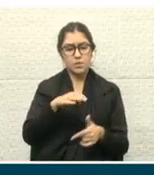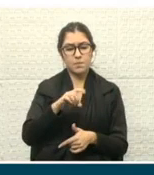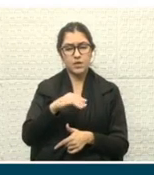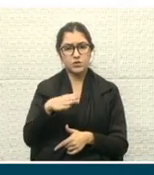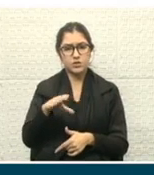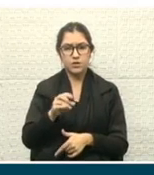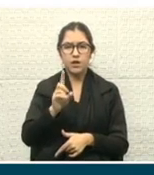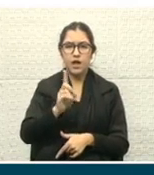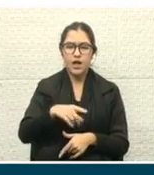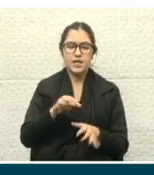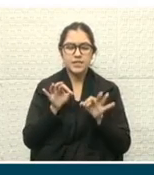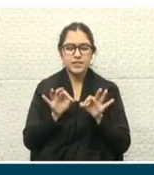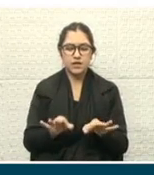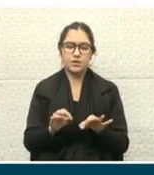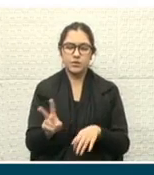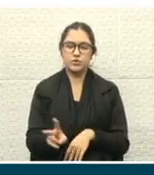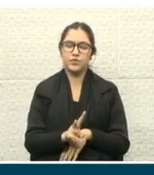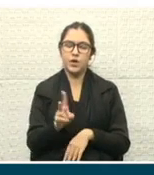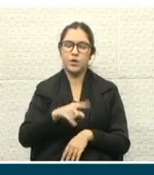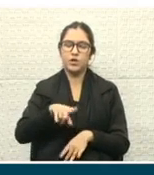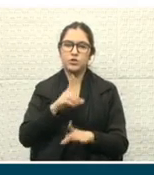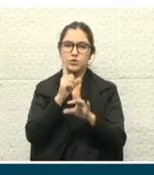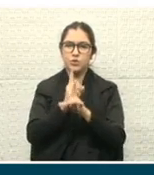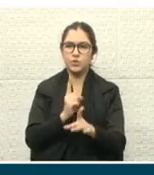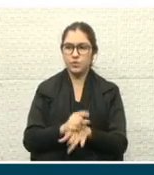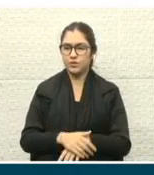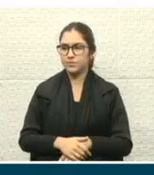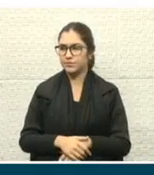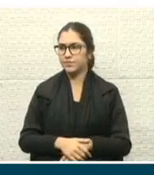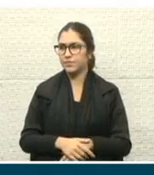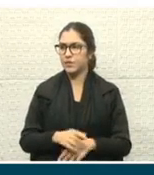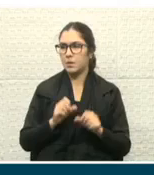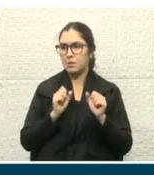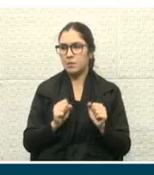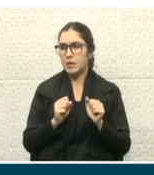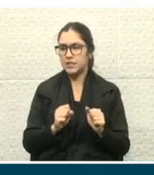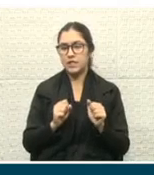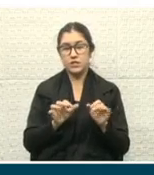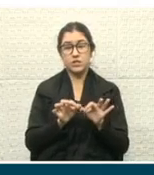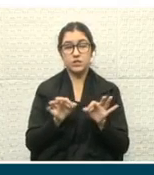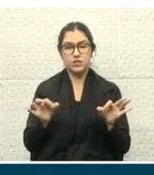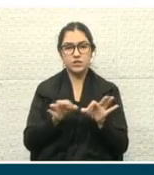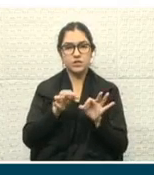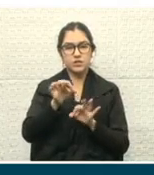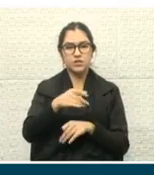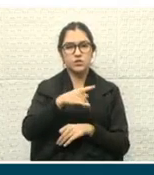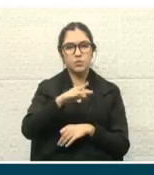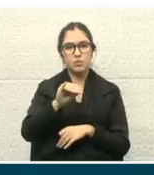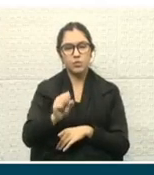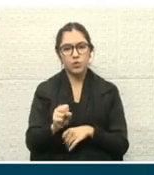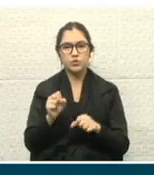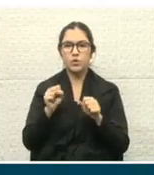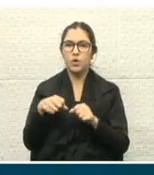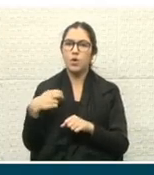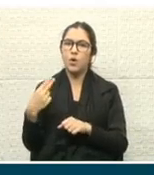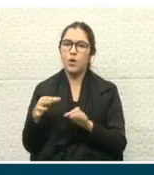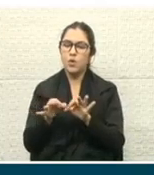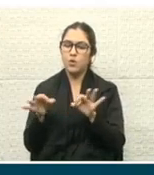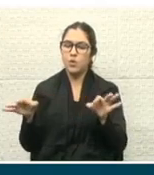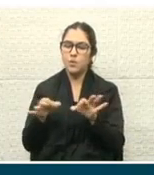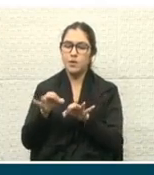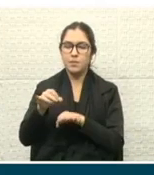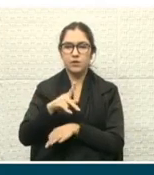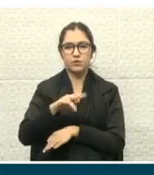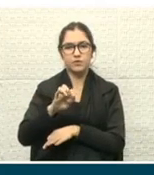medições, seria exatamente o valor que nós encontraríamos, seja das distâncias entre pontos, seja do comprimento